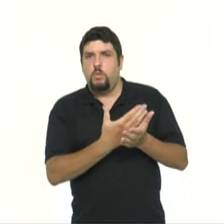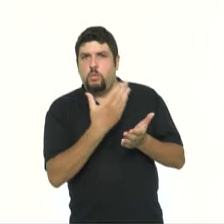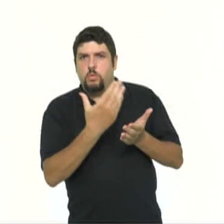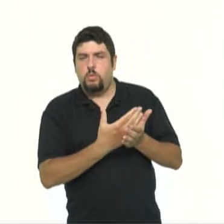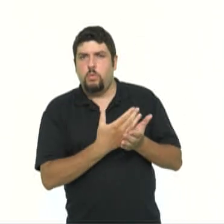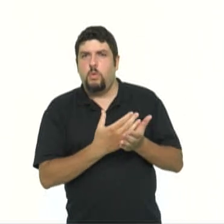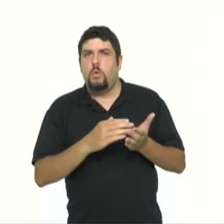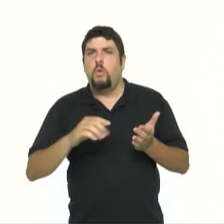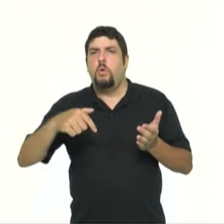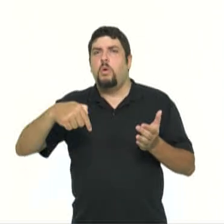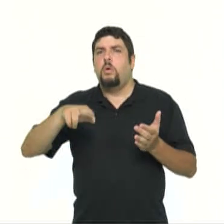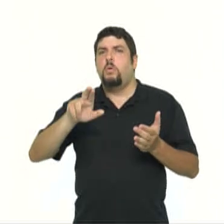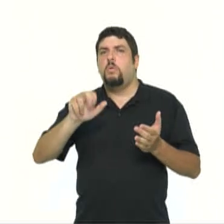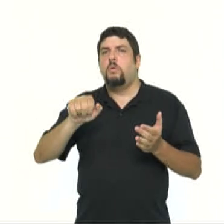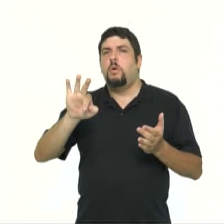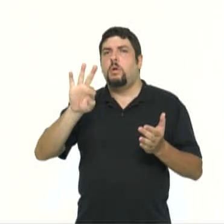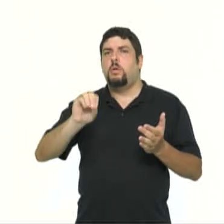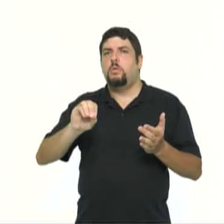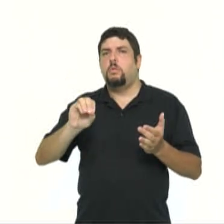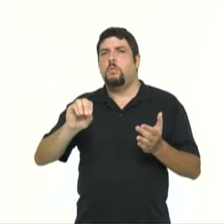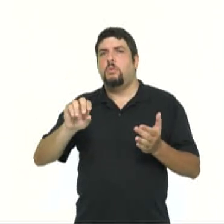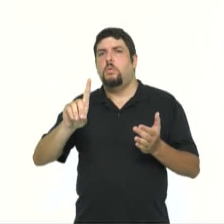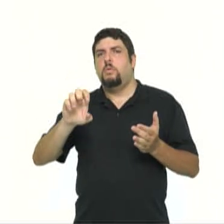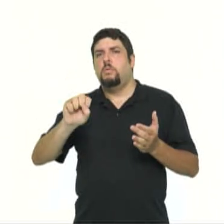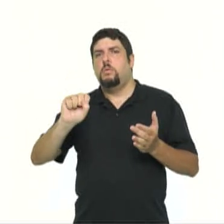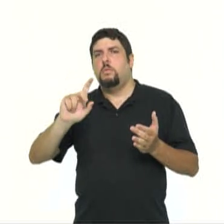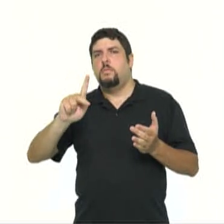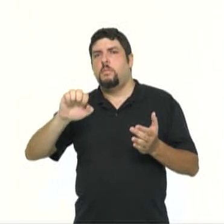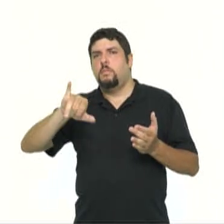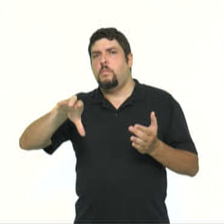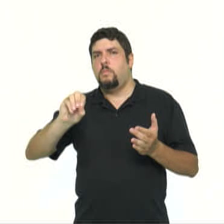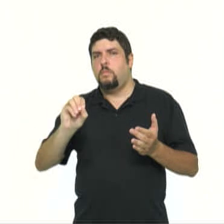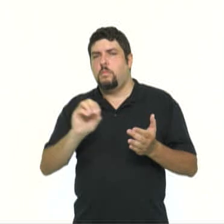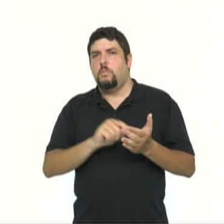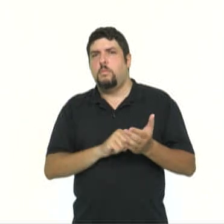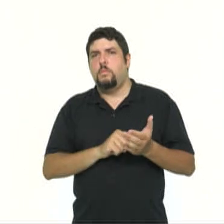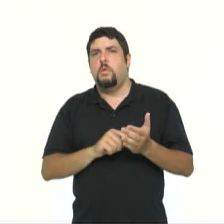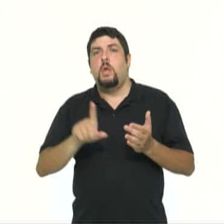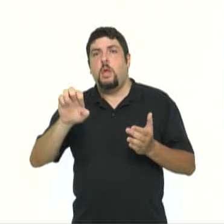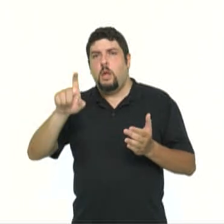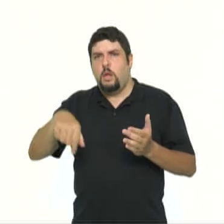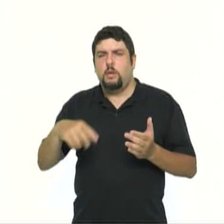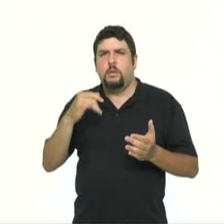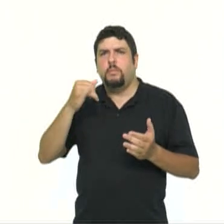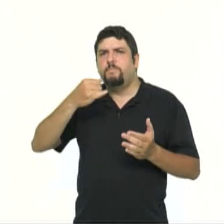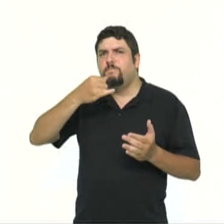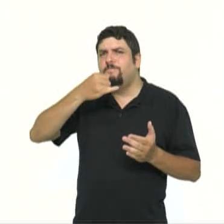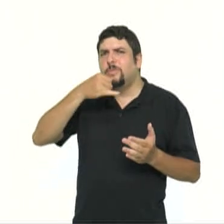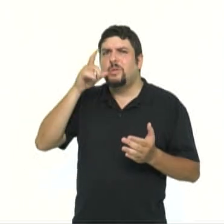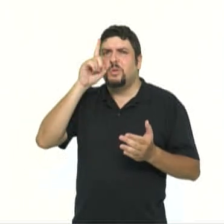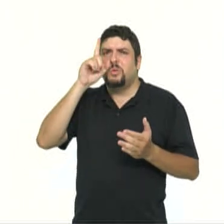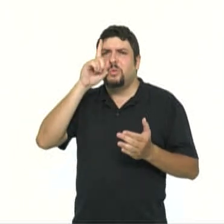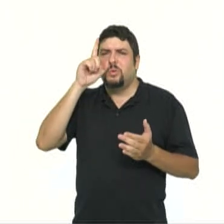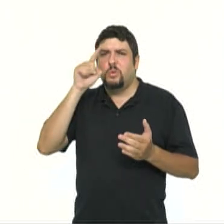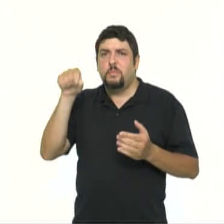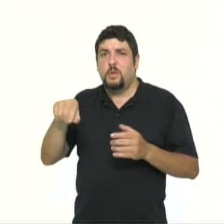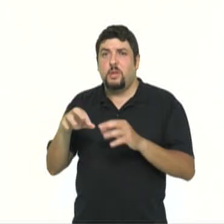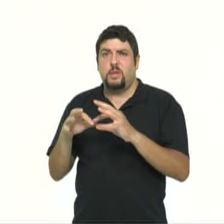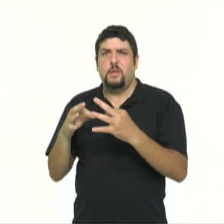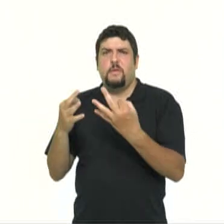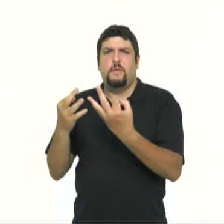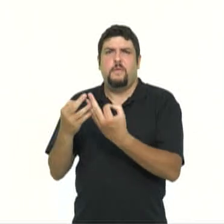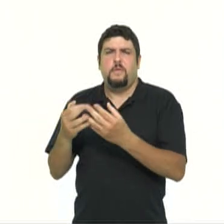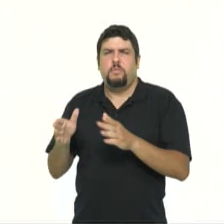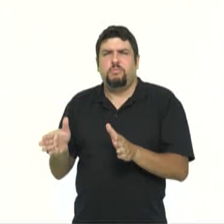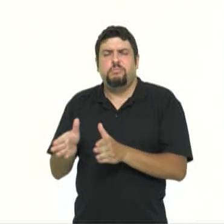Carolina Maria de Jesus, o qual ilustra o triste cotidiano que uma família em condição de